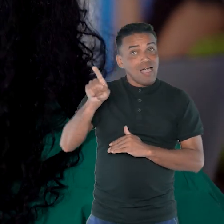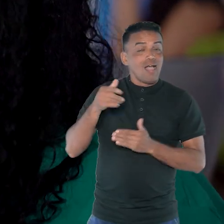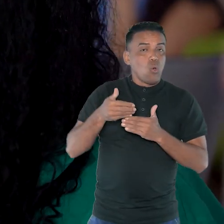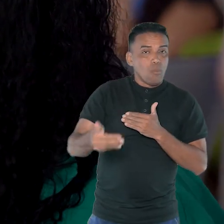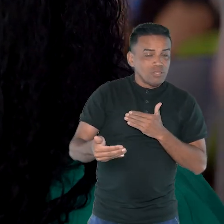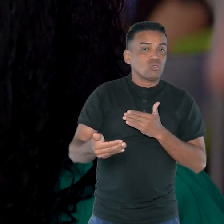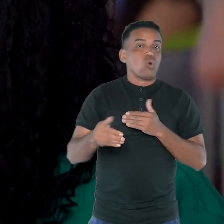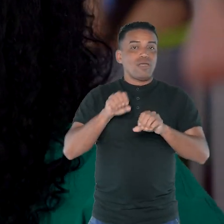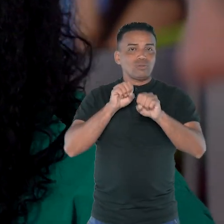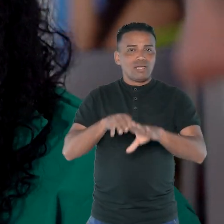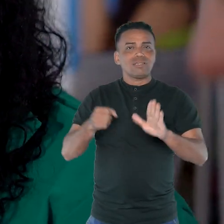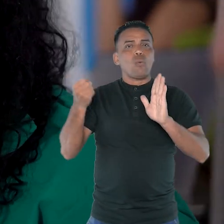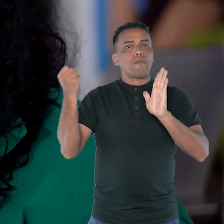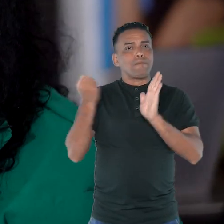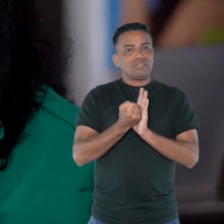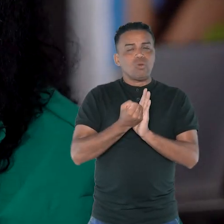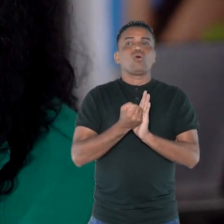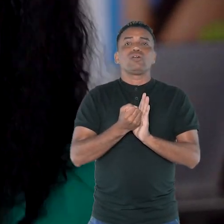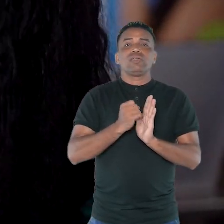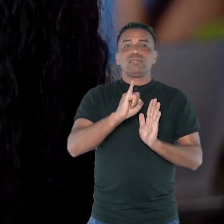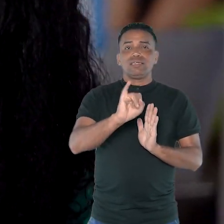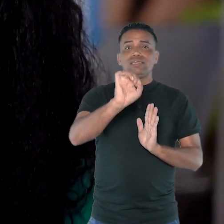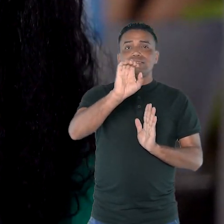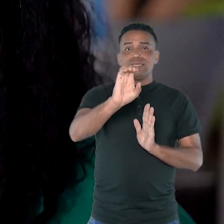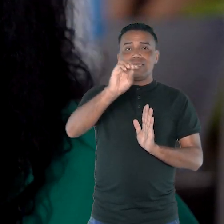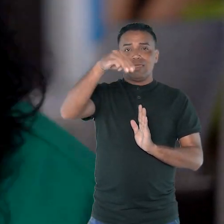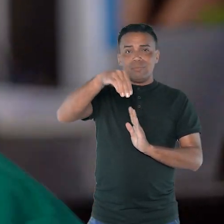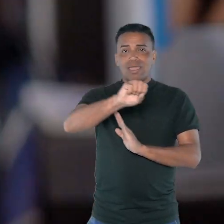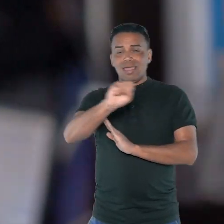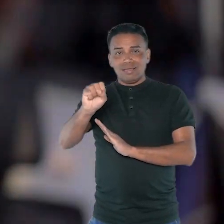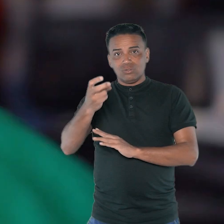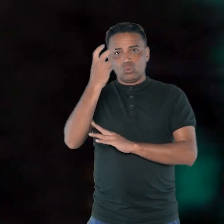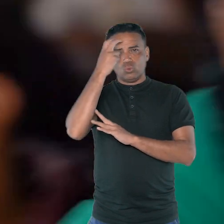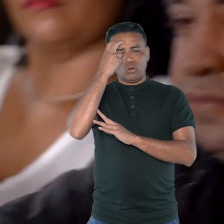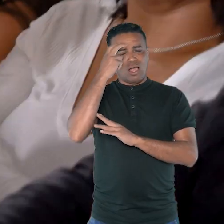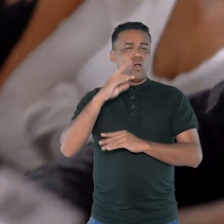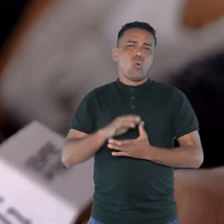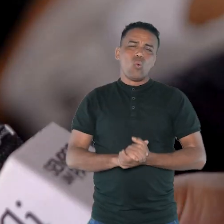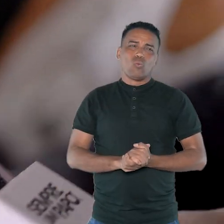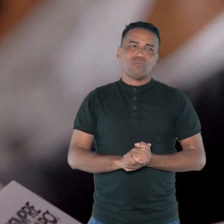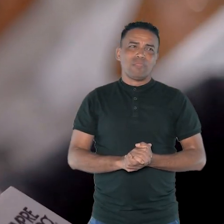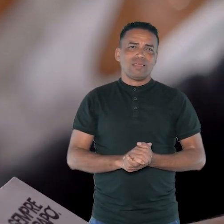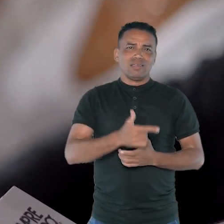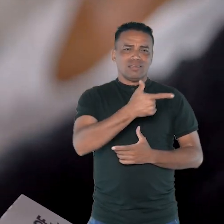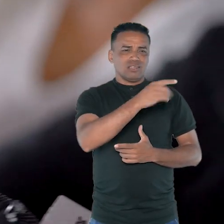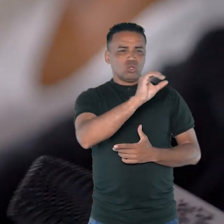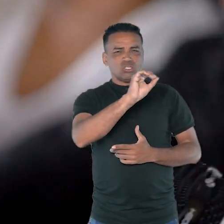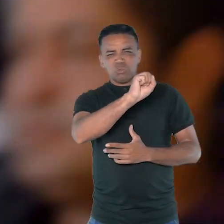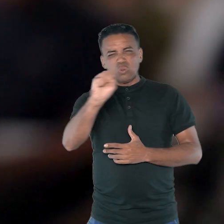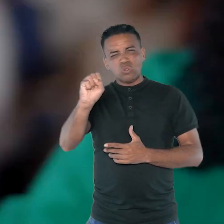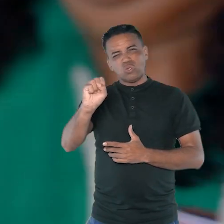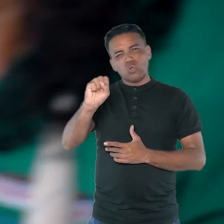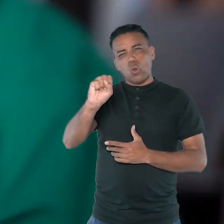educação patrimonial, ICMS cultural. Né, Xandim? Quanto tempo? Desde 2008, eu